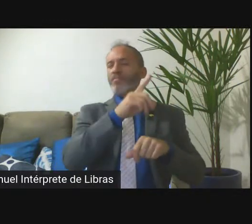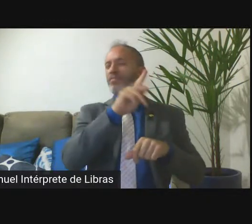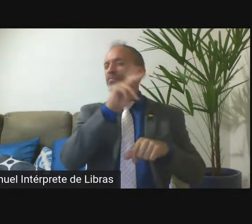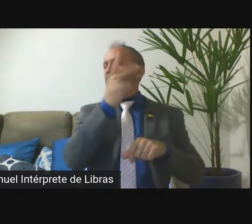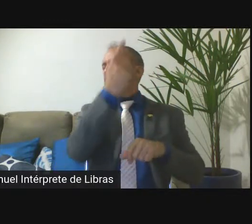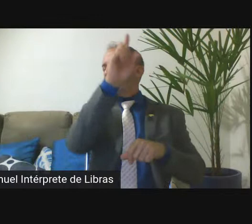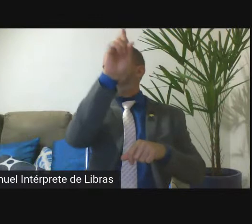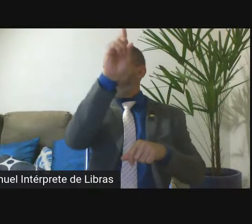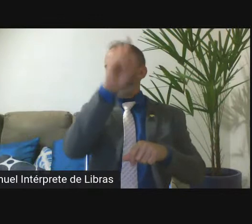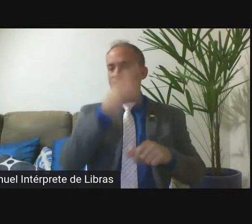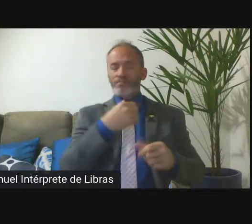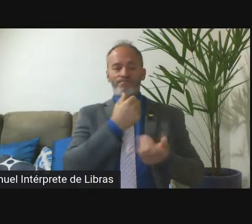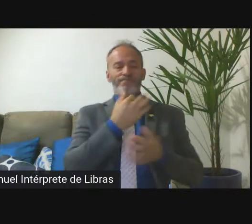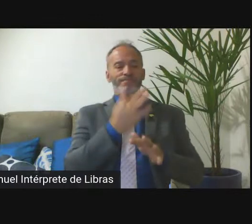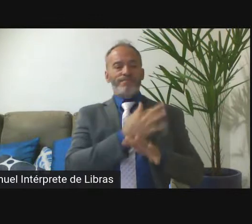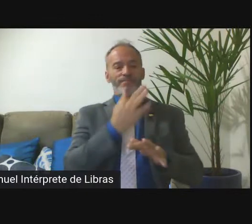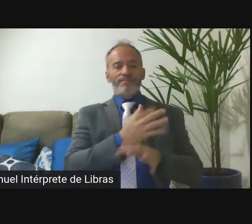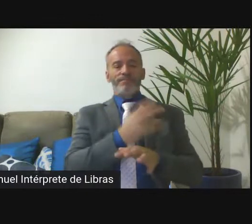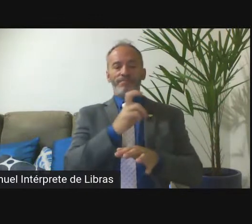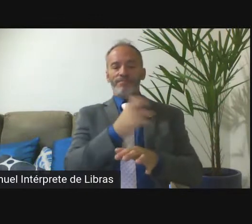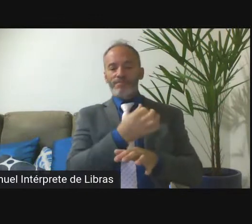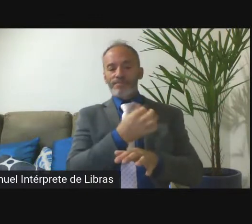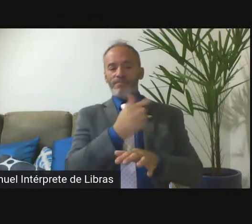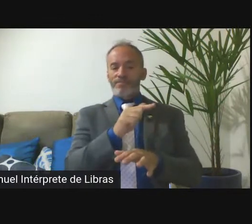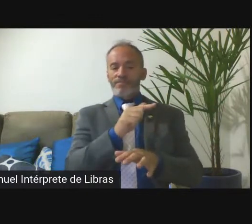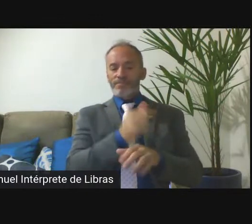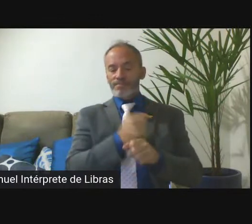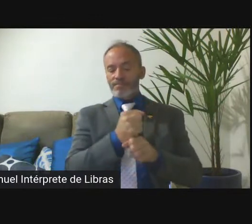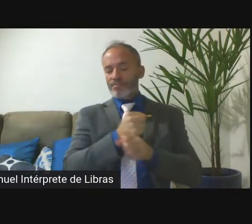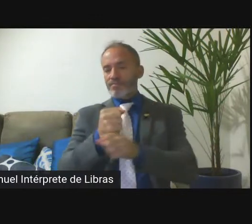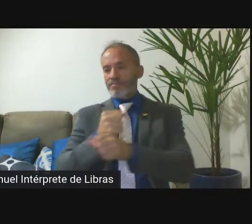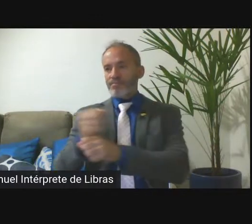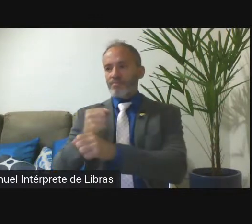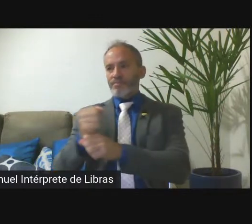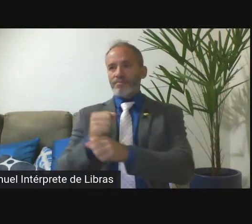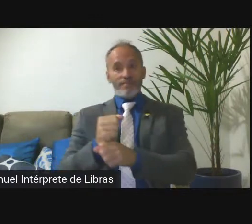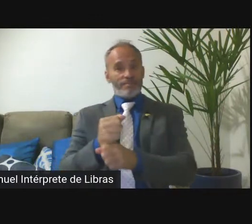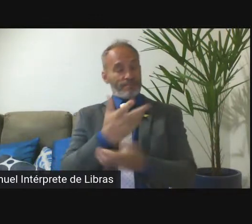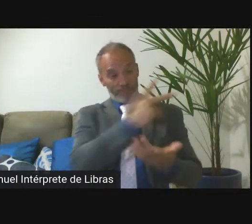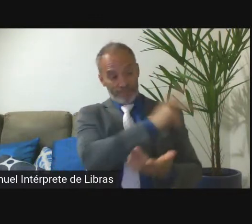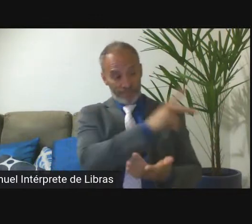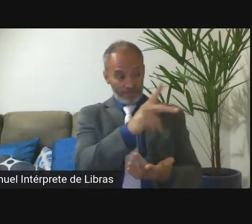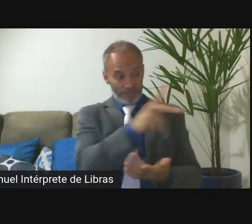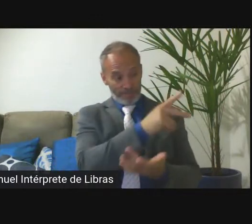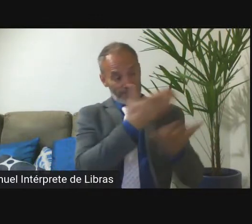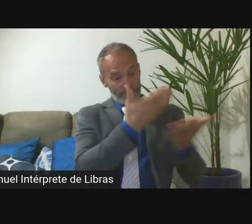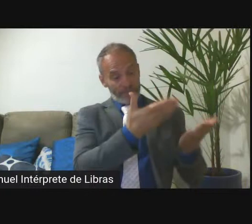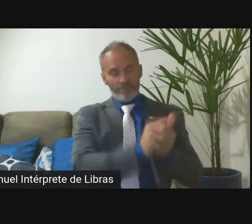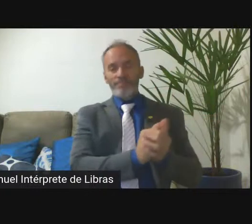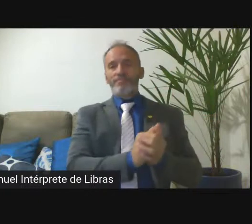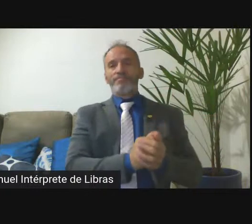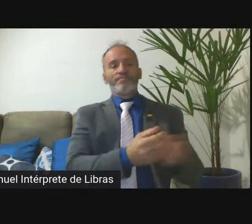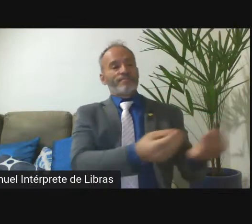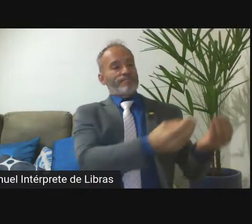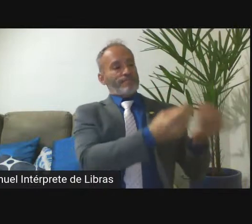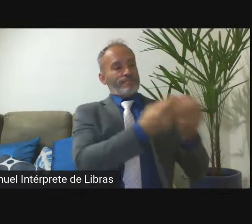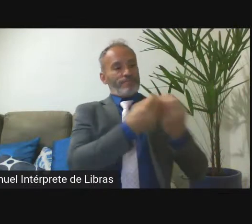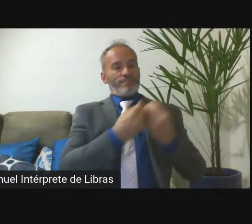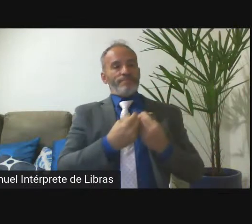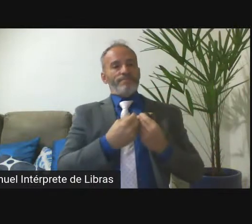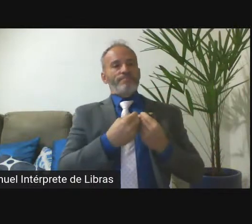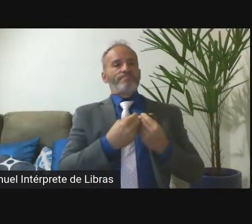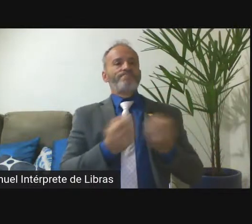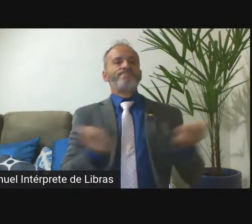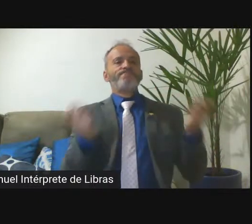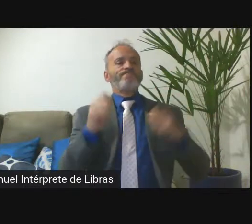que nos aturam há 5, 6, 7 anos? Caros professores, vocês nos deram o maior motivo